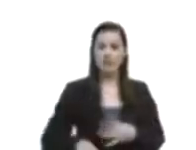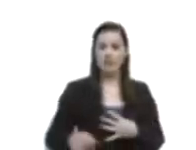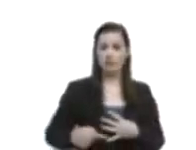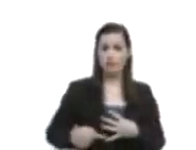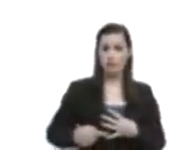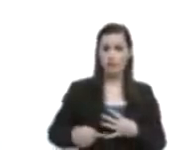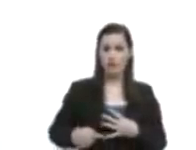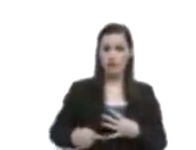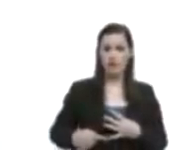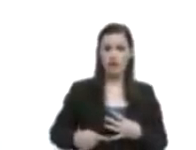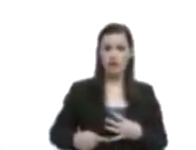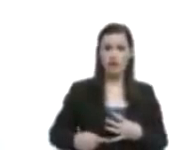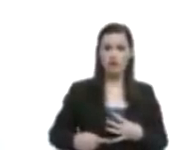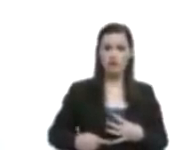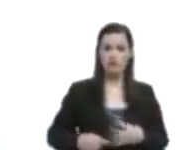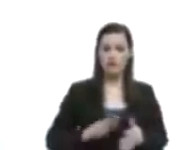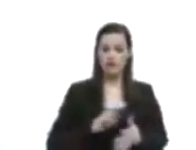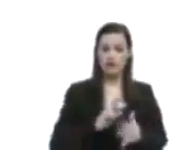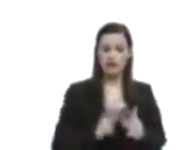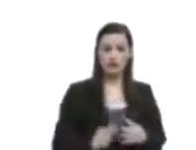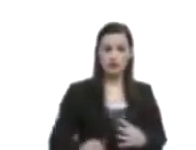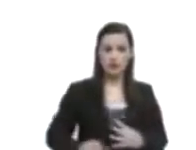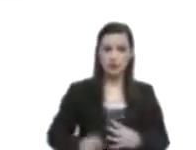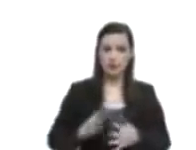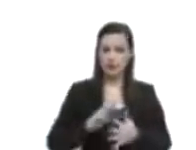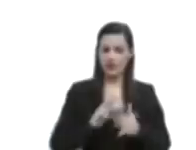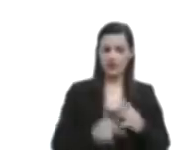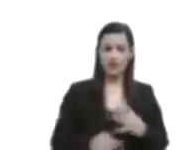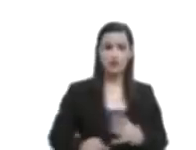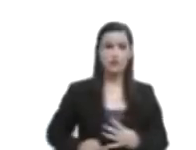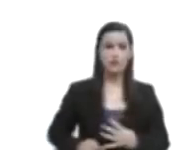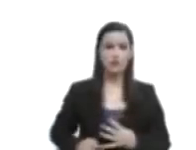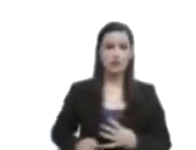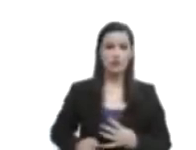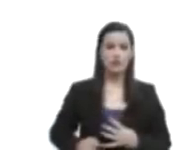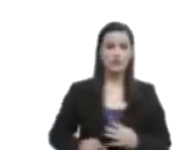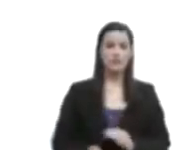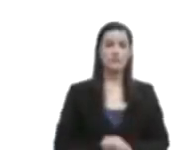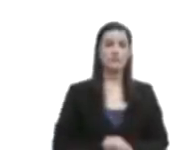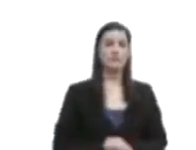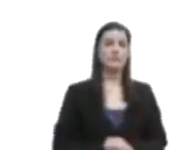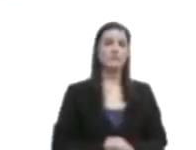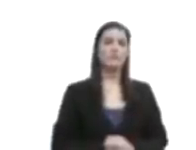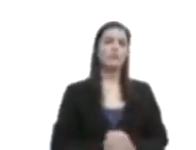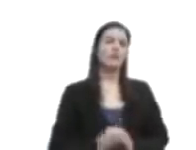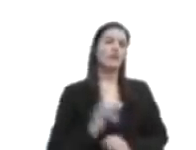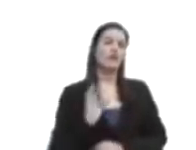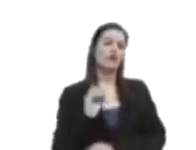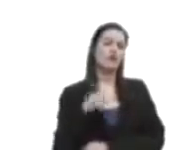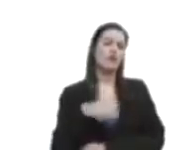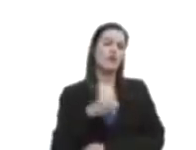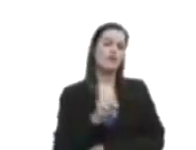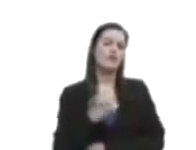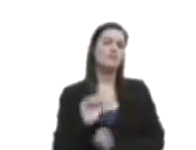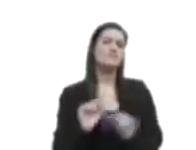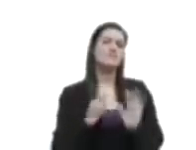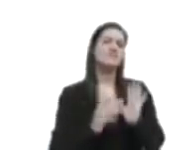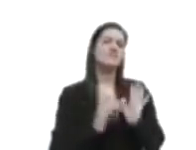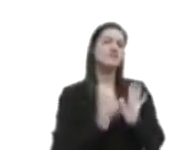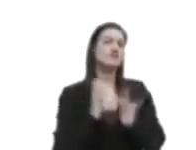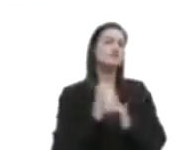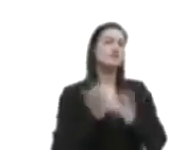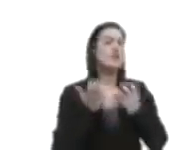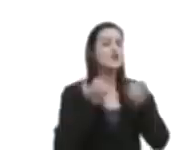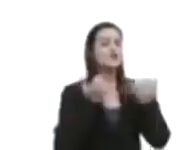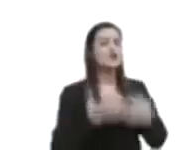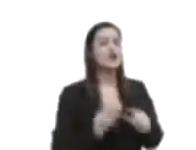característica do discípulo de Cristo: fome e sede de justiça. O que Jesus quer dizer com isso?